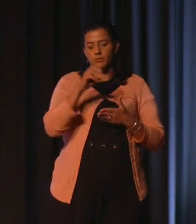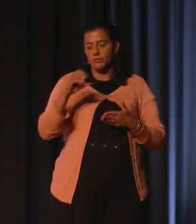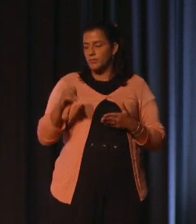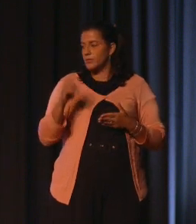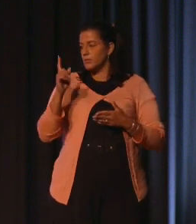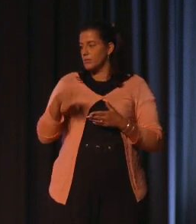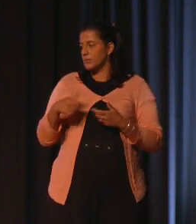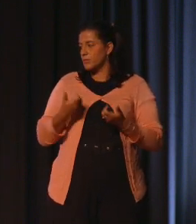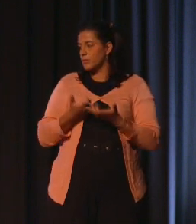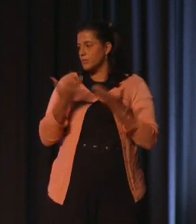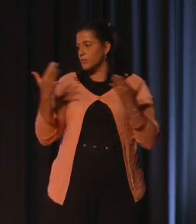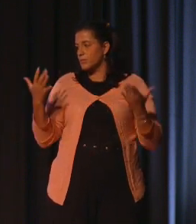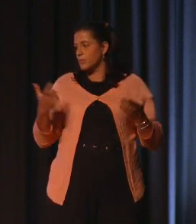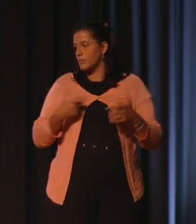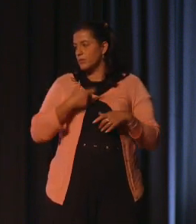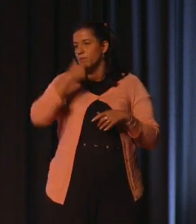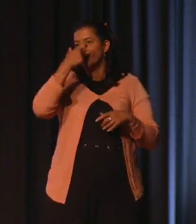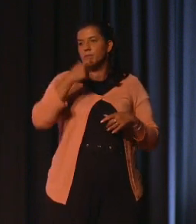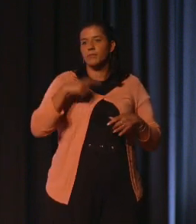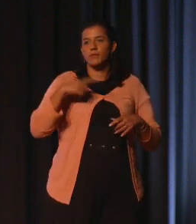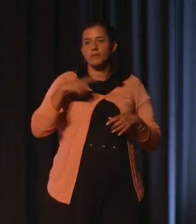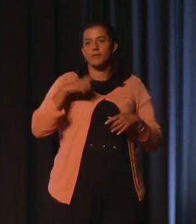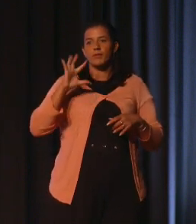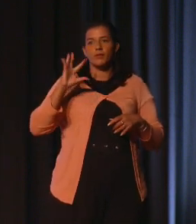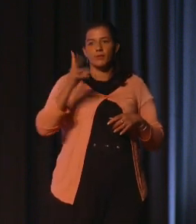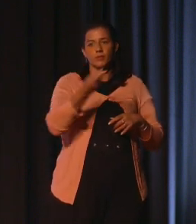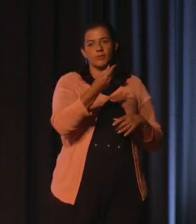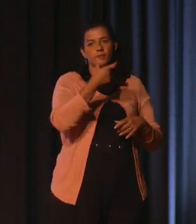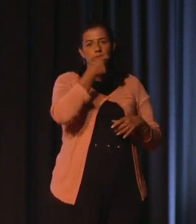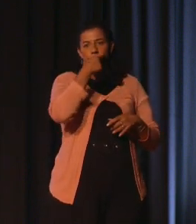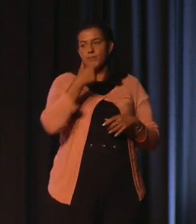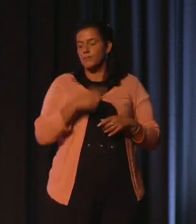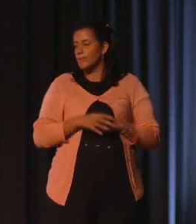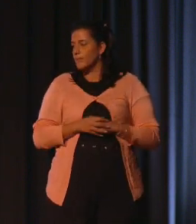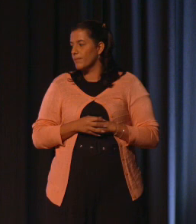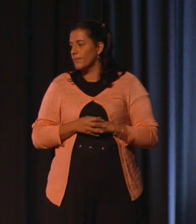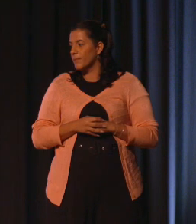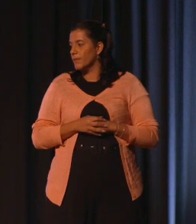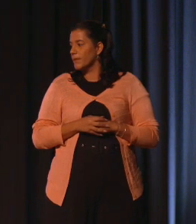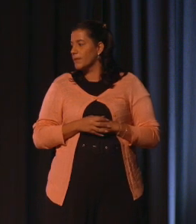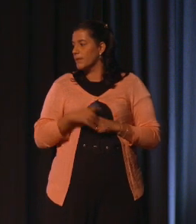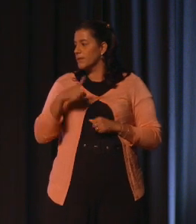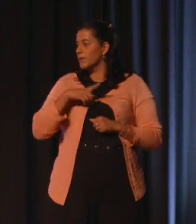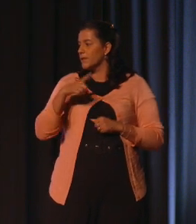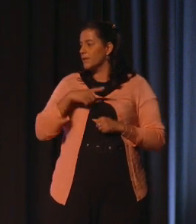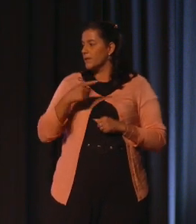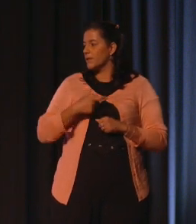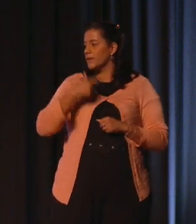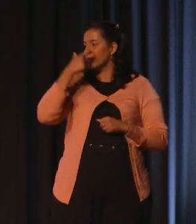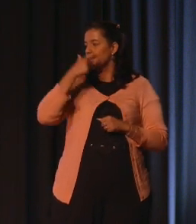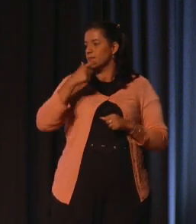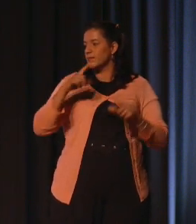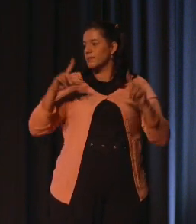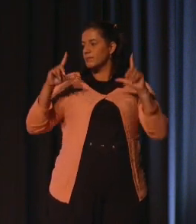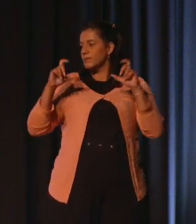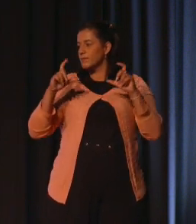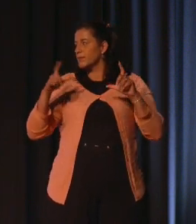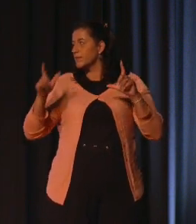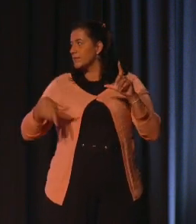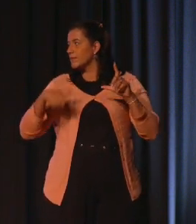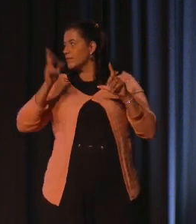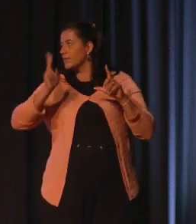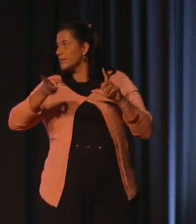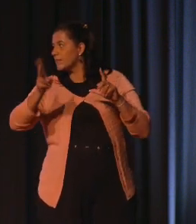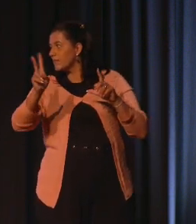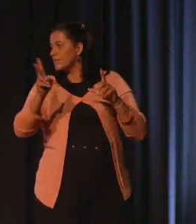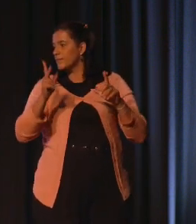esse senhor. É claro que sem a prótese, porque eu tenho todos os meus dentes, mas ele tem a prótese. Então ele deve ter tirado essa prótese para continuar